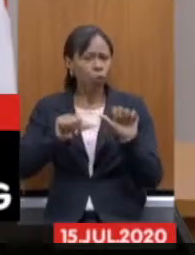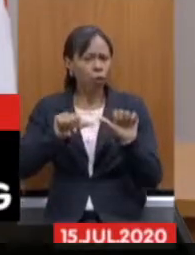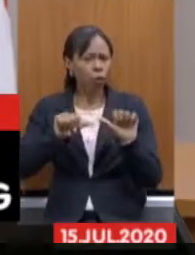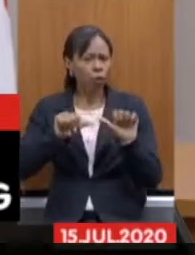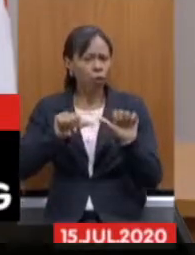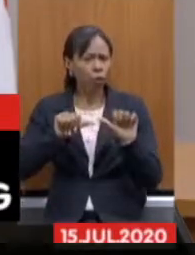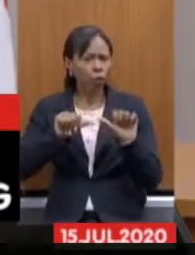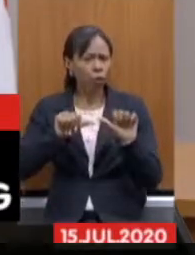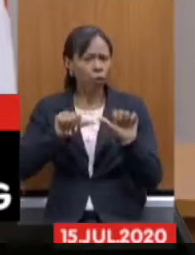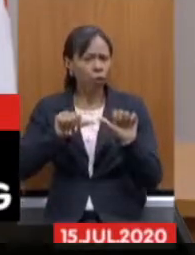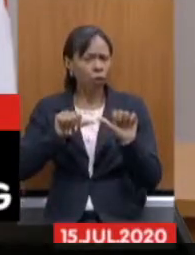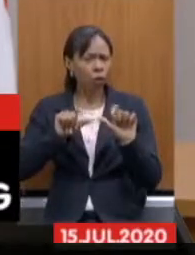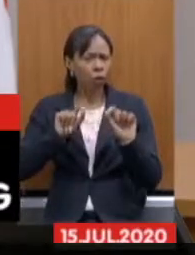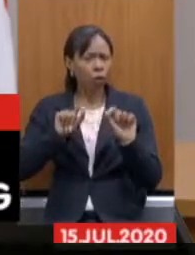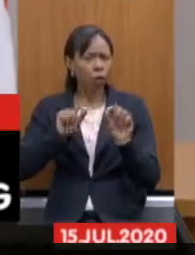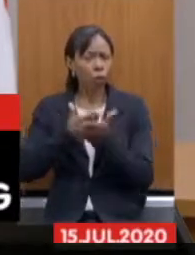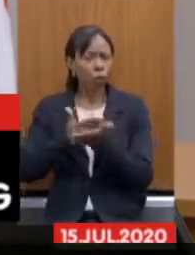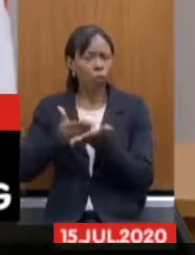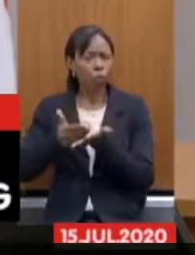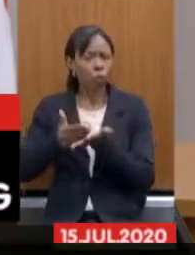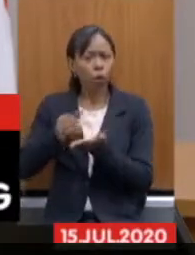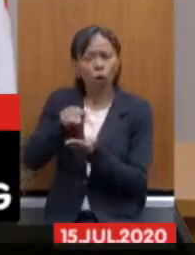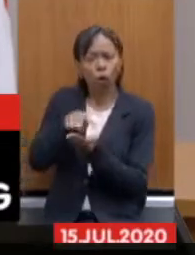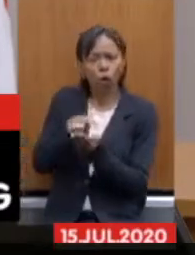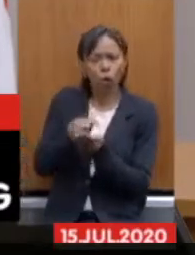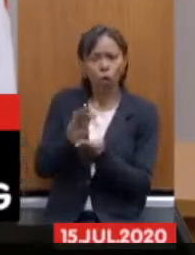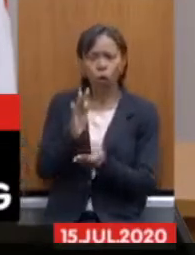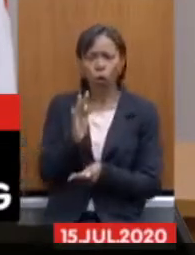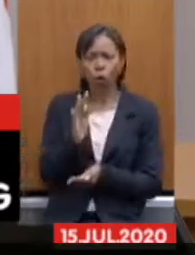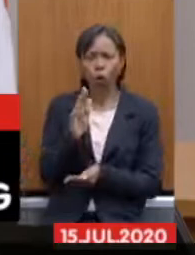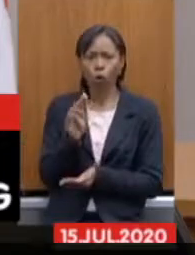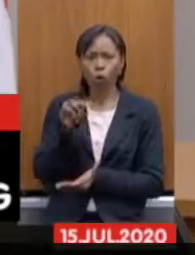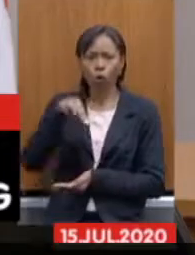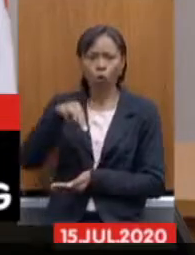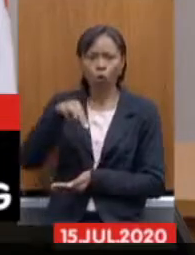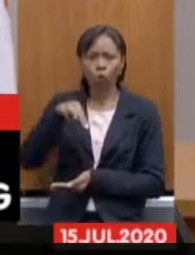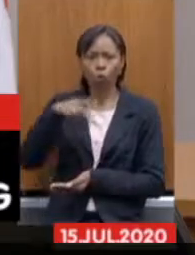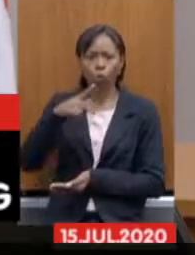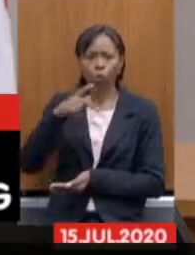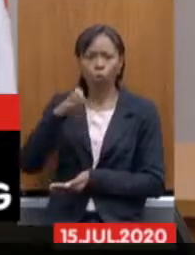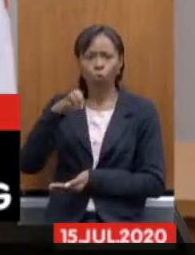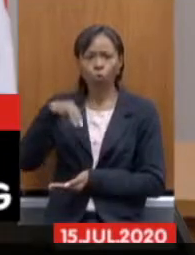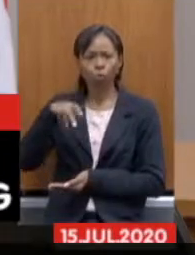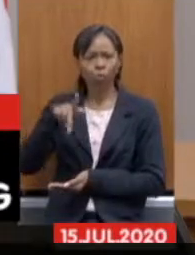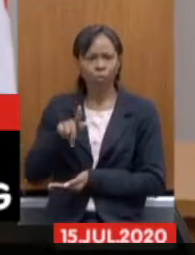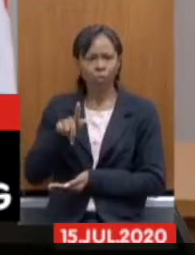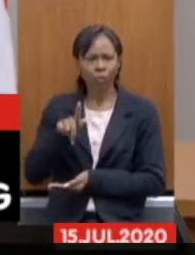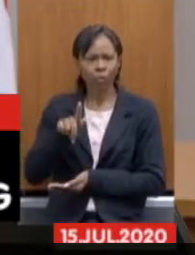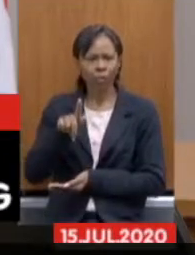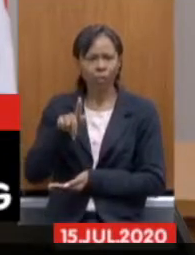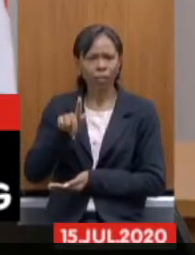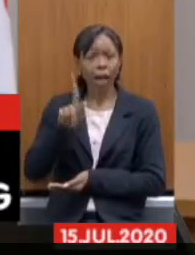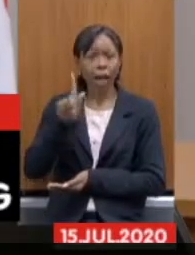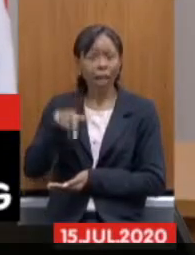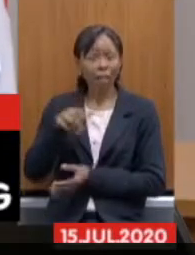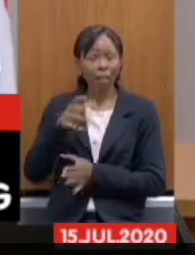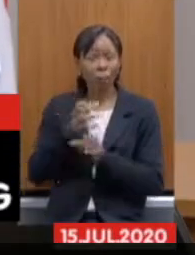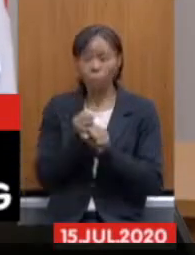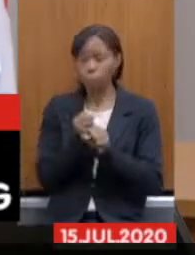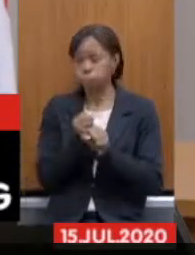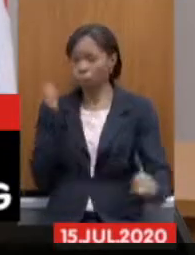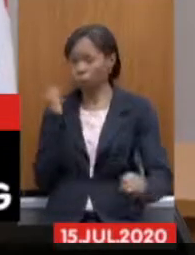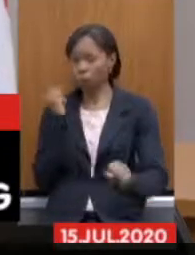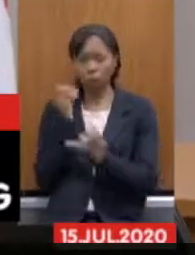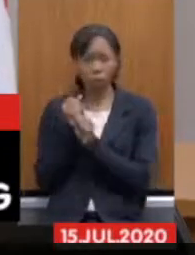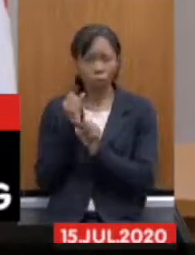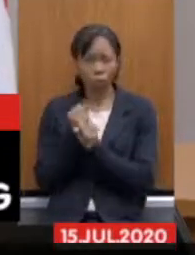em termos um fundo o funpemg quem não se lembra esse é um futuro fundo superavitário